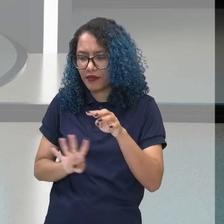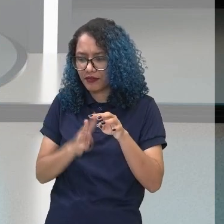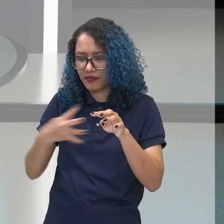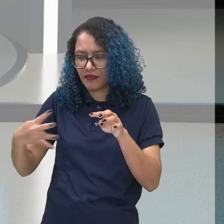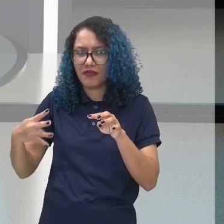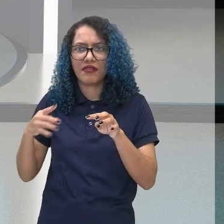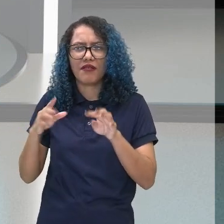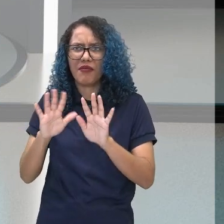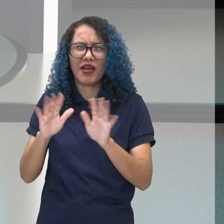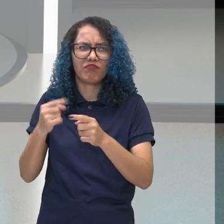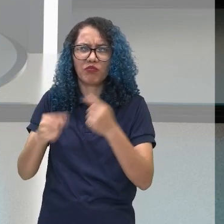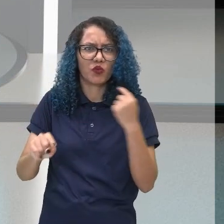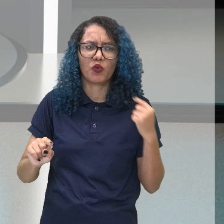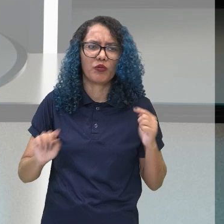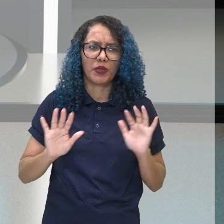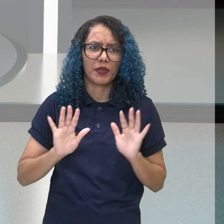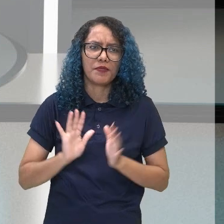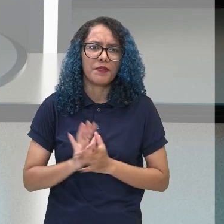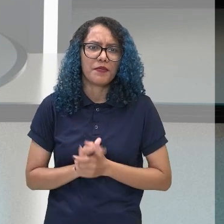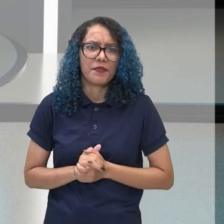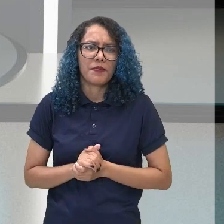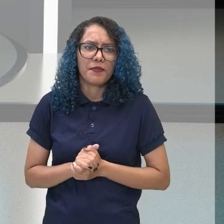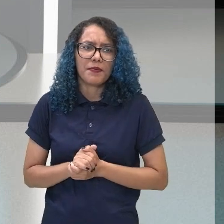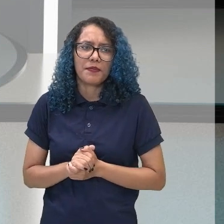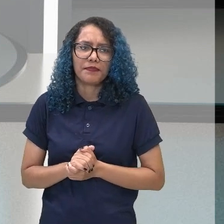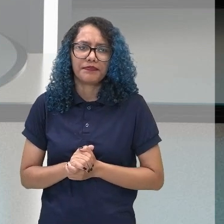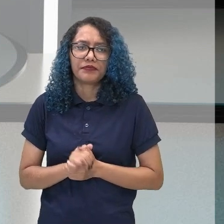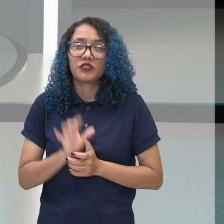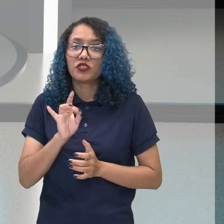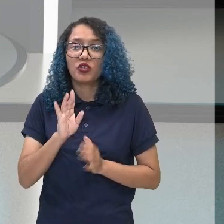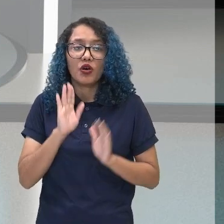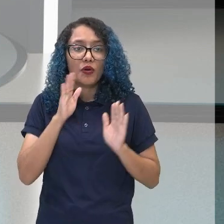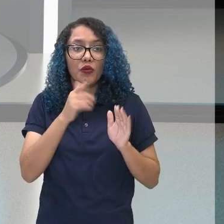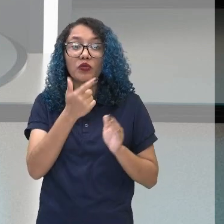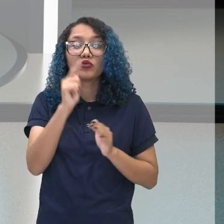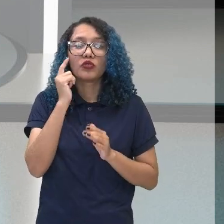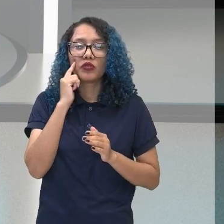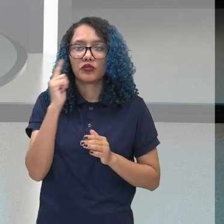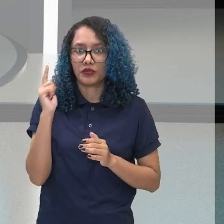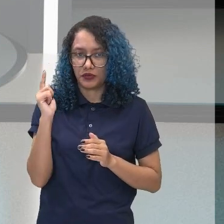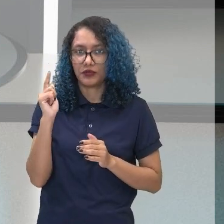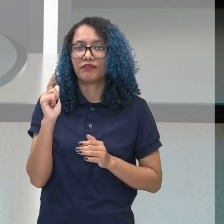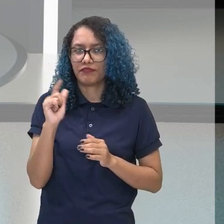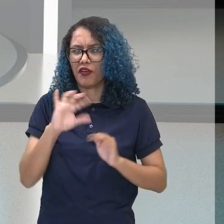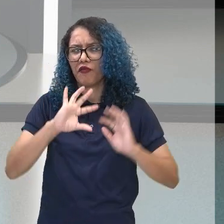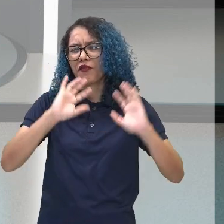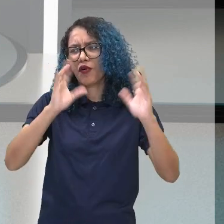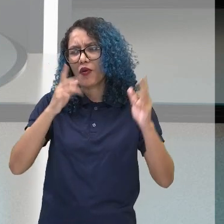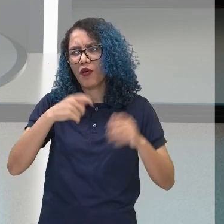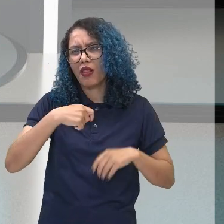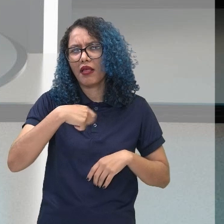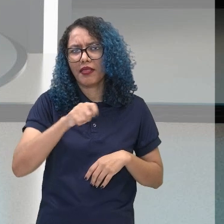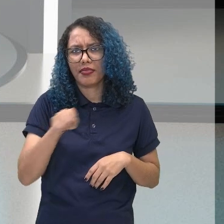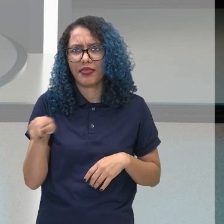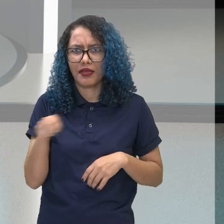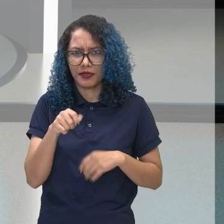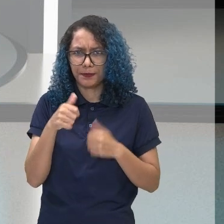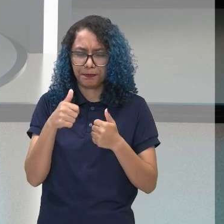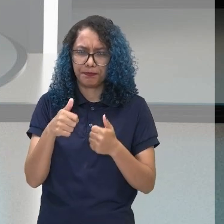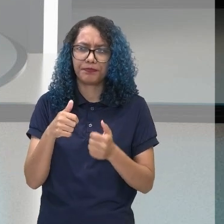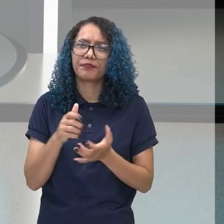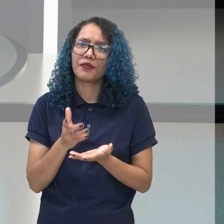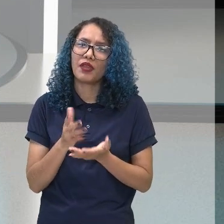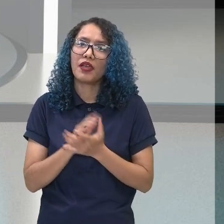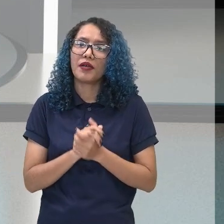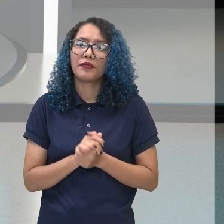rede. E aí, fiquem só ali com os primeiros, o vôlei, o tênis, o badminton, porque são esportes